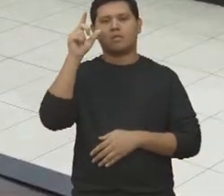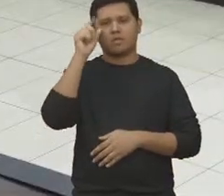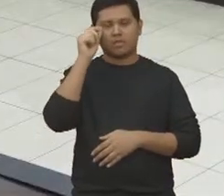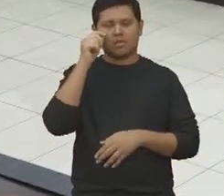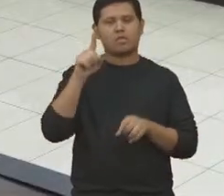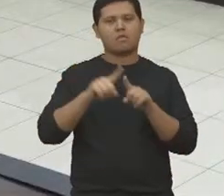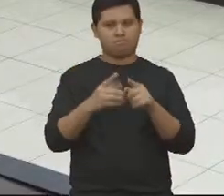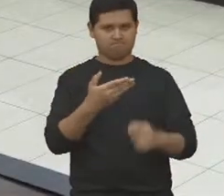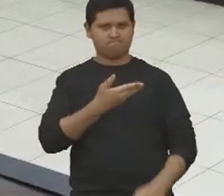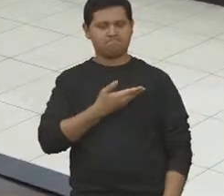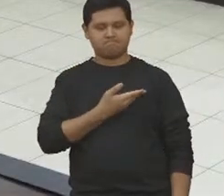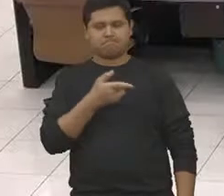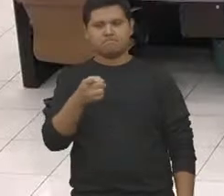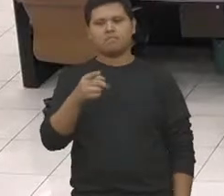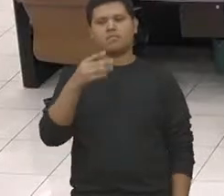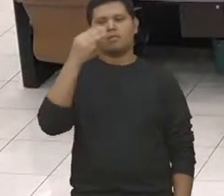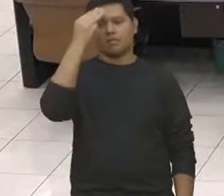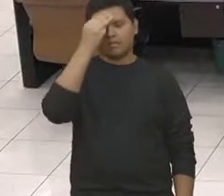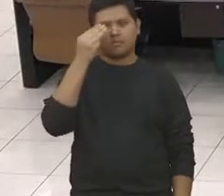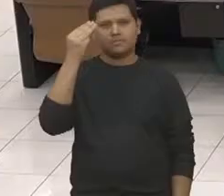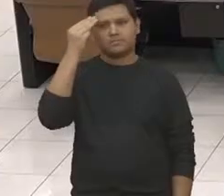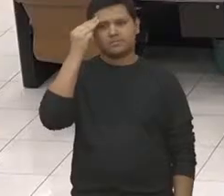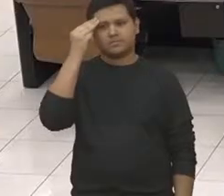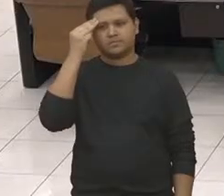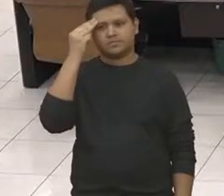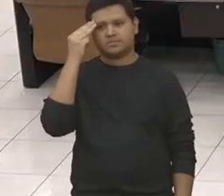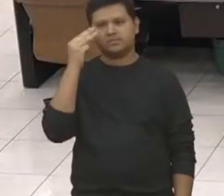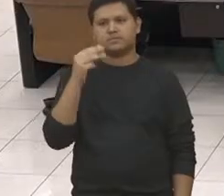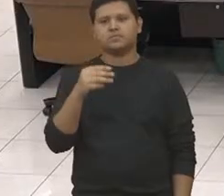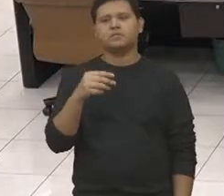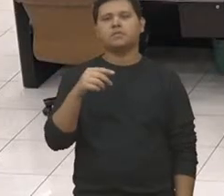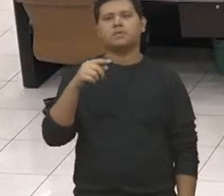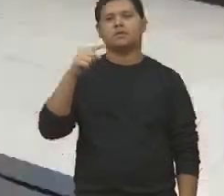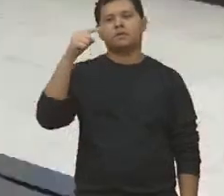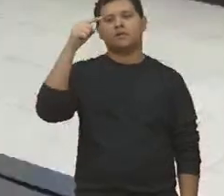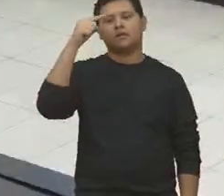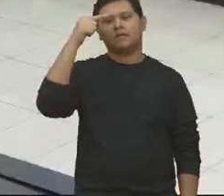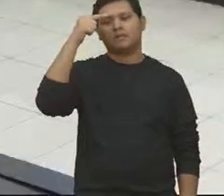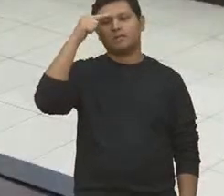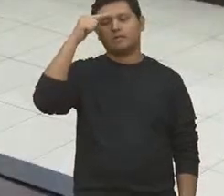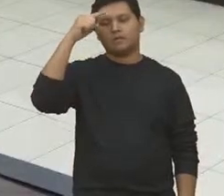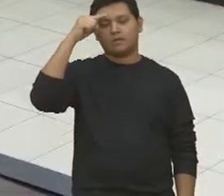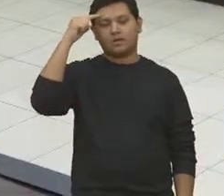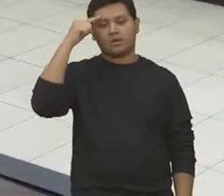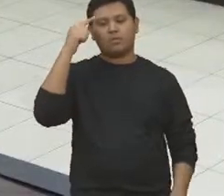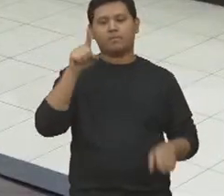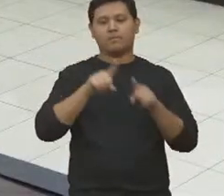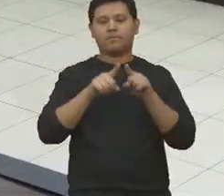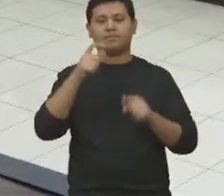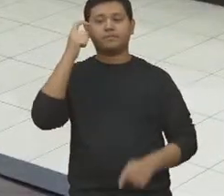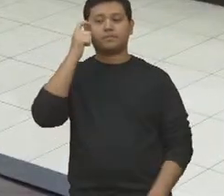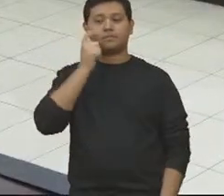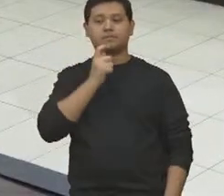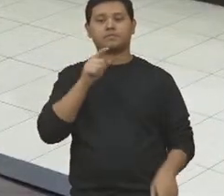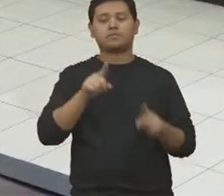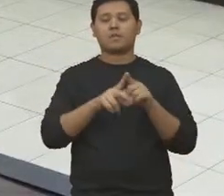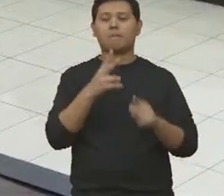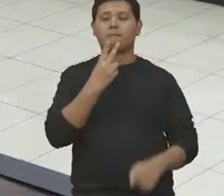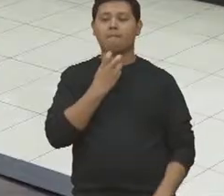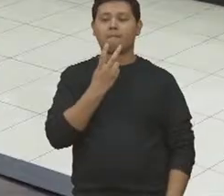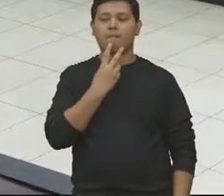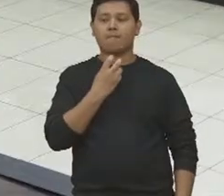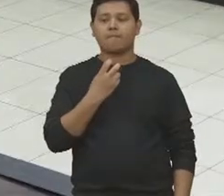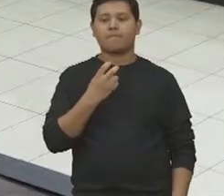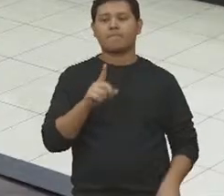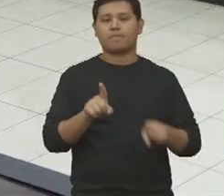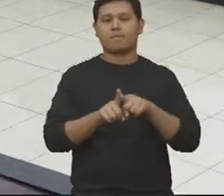meu parceiro de mesa, vereadora Maria Amélia, vereador Daniel Mariano, vereador Gabriel Belém, vereador Valmir do Parque Meia